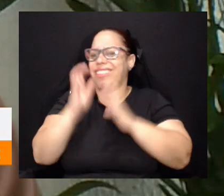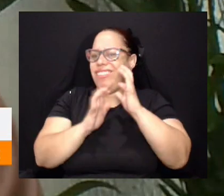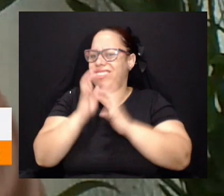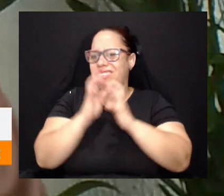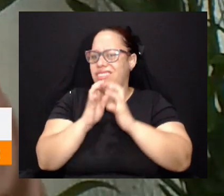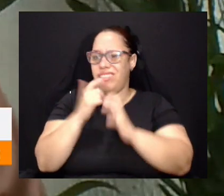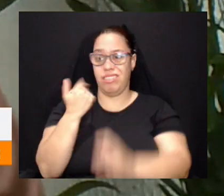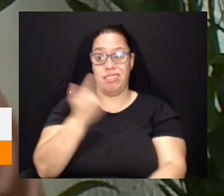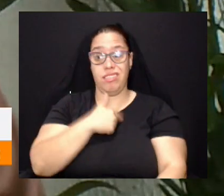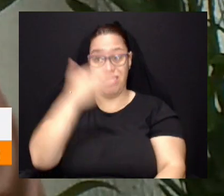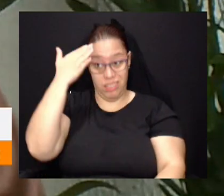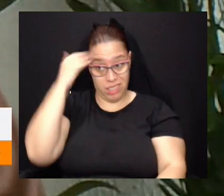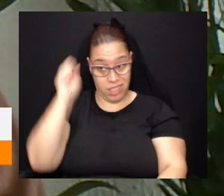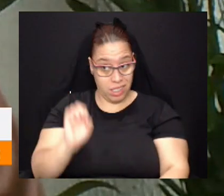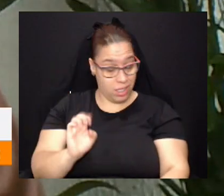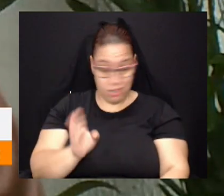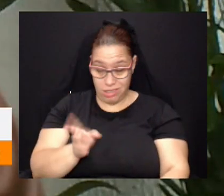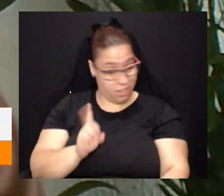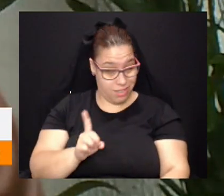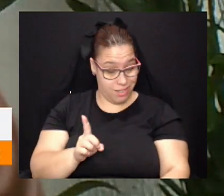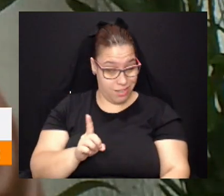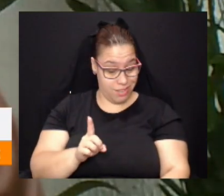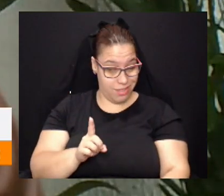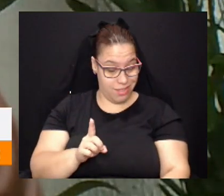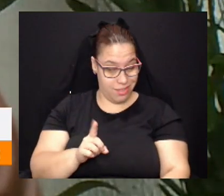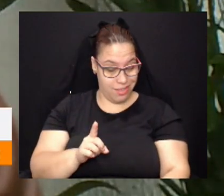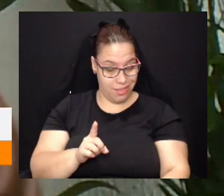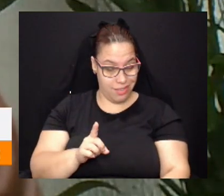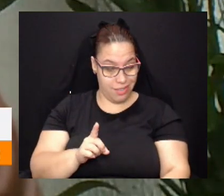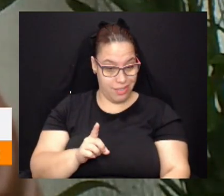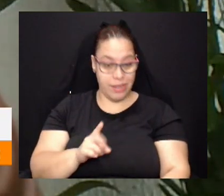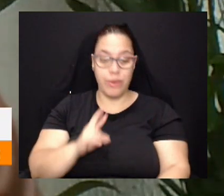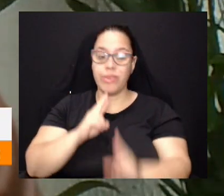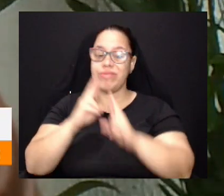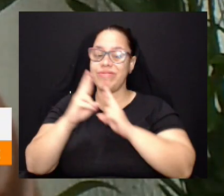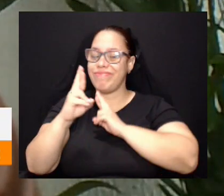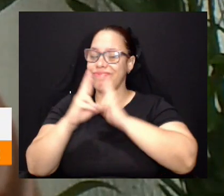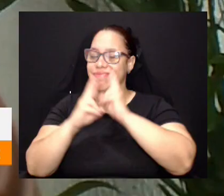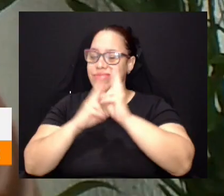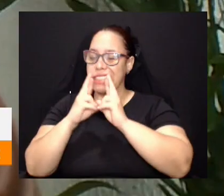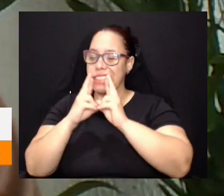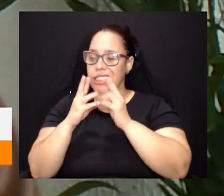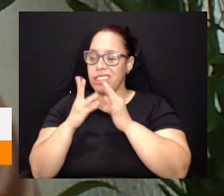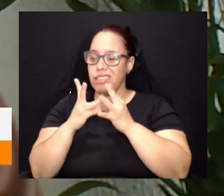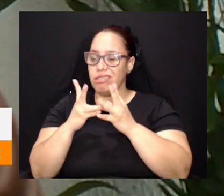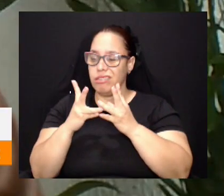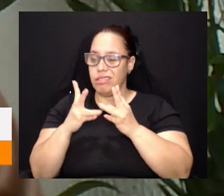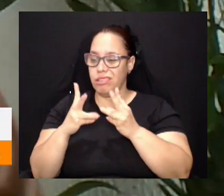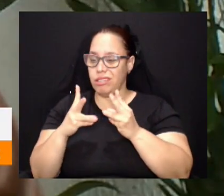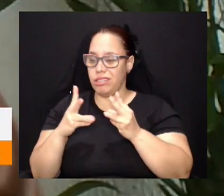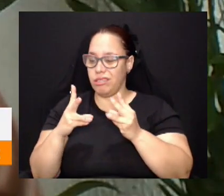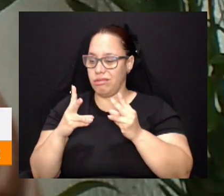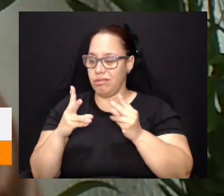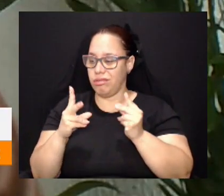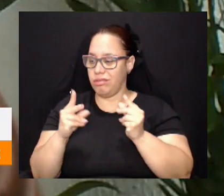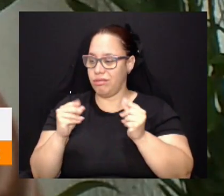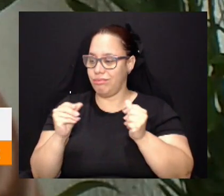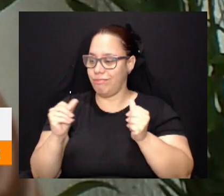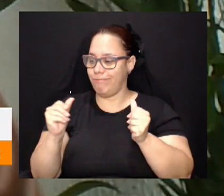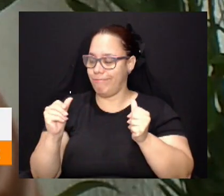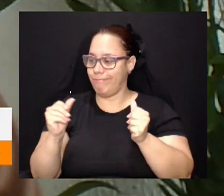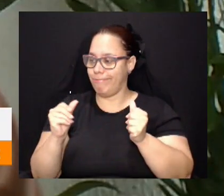sabemos disso, mas a relação ela vai perdendo vitalidade aos poucos quando há